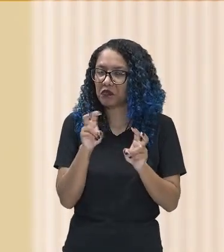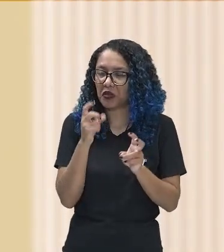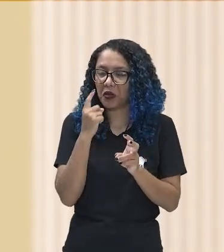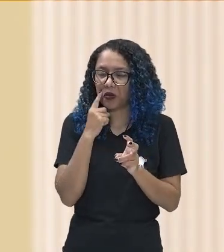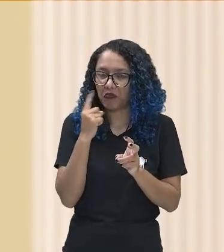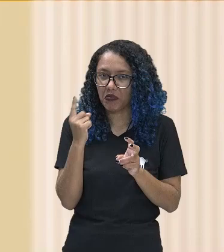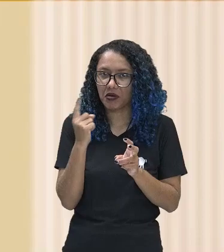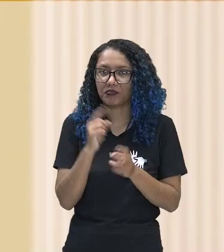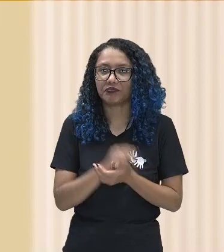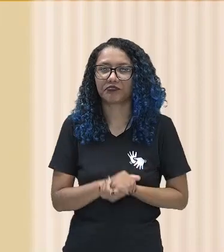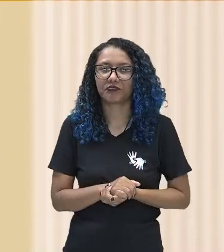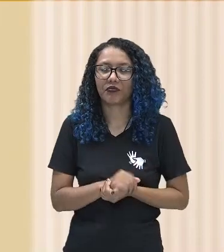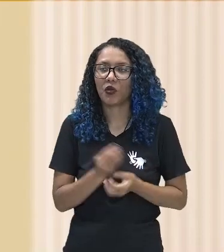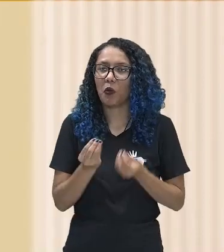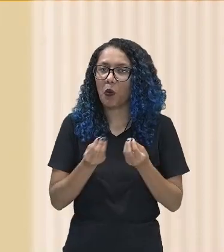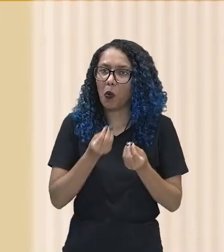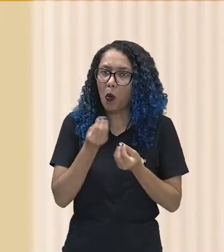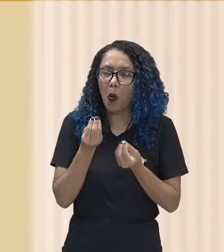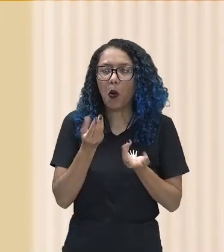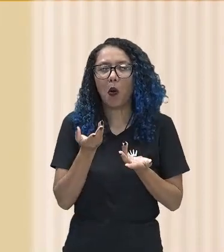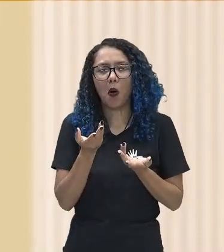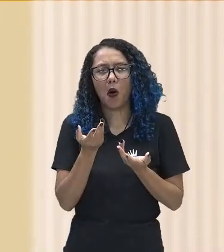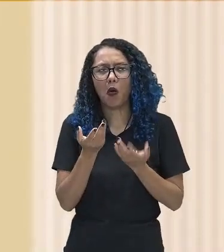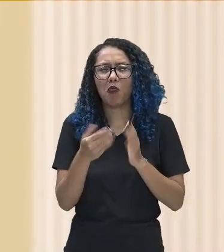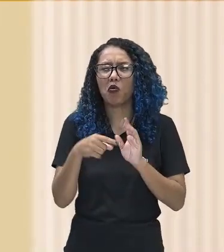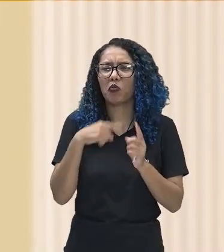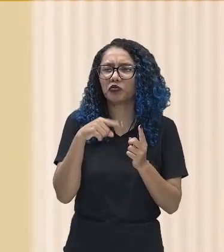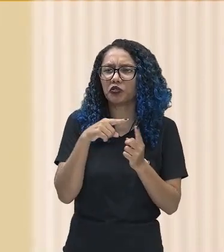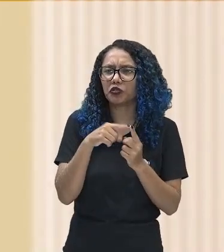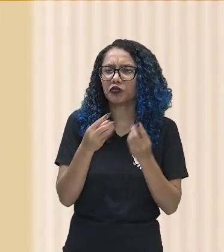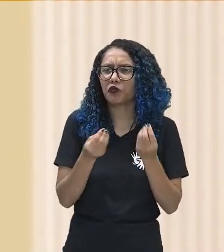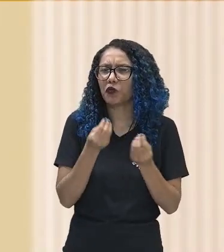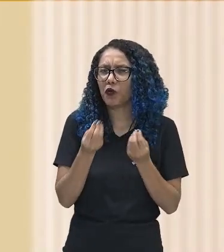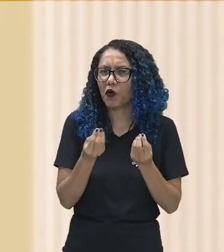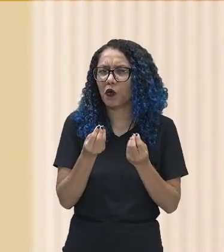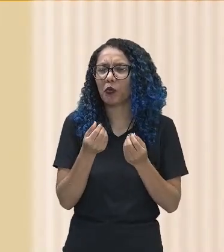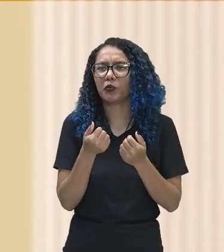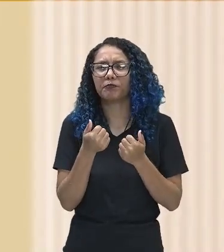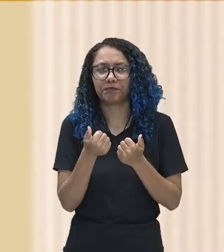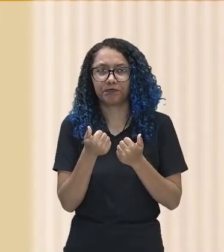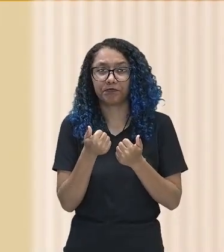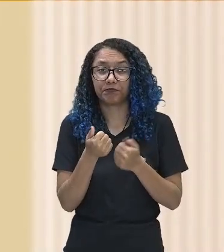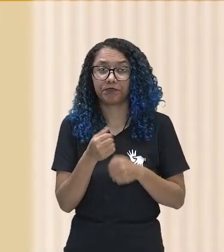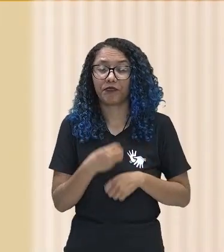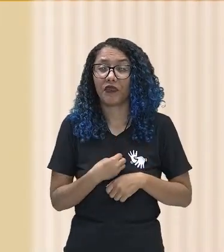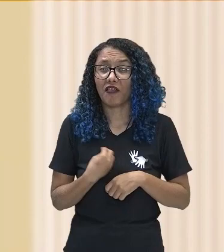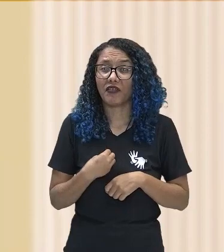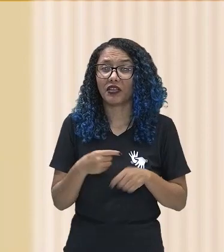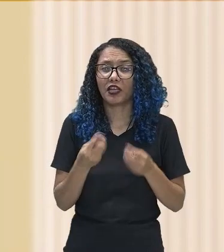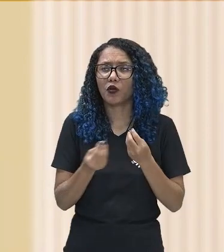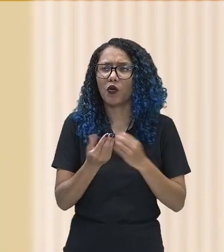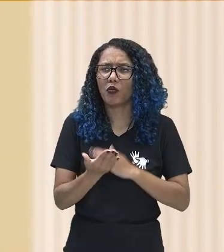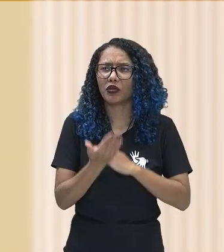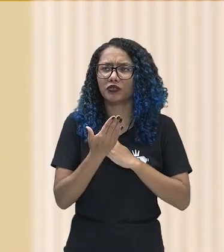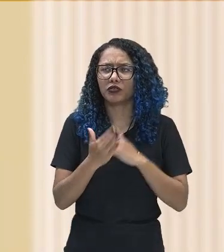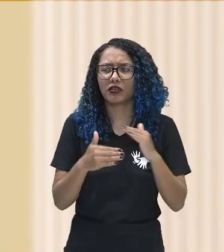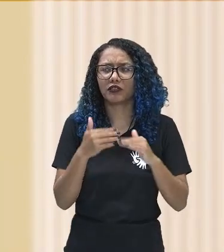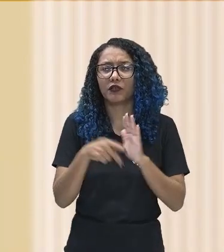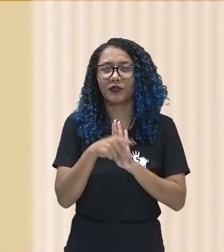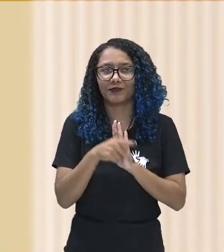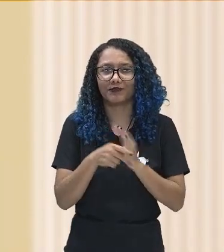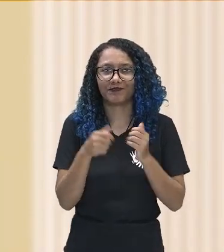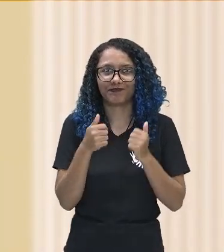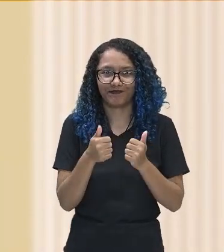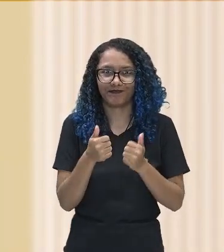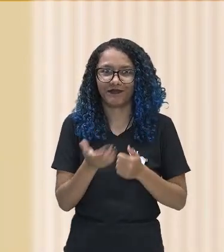sobre essa ideia do propósito, qual o meu propósito nessa vida e como isso pode me ajudar na construção do